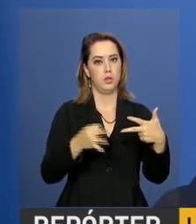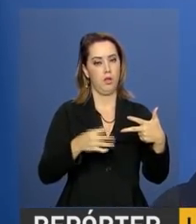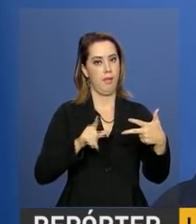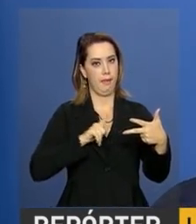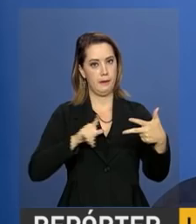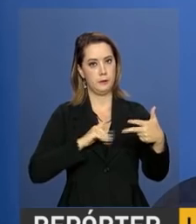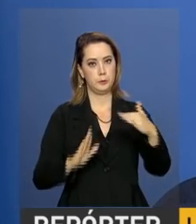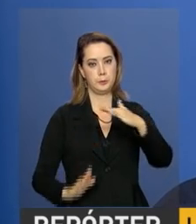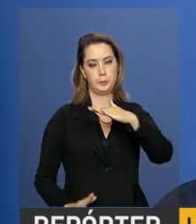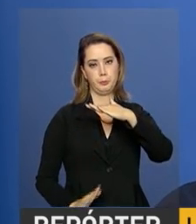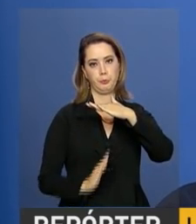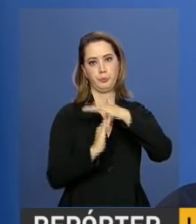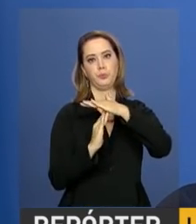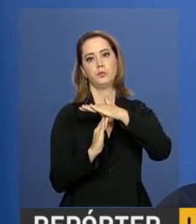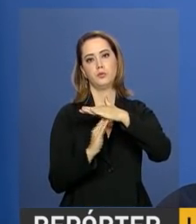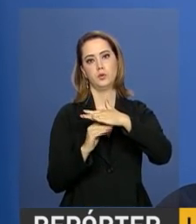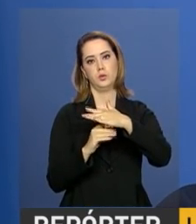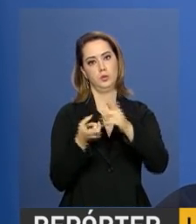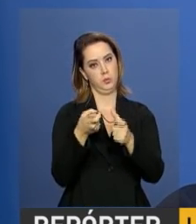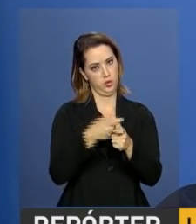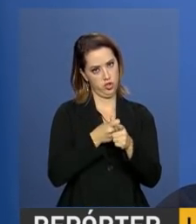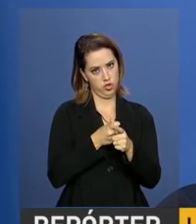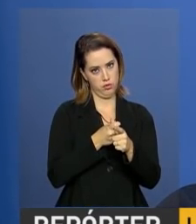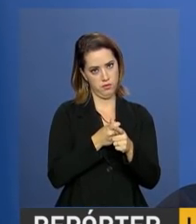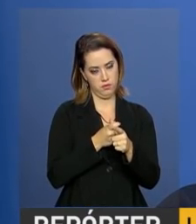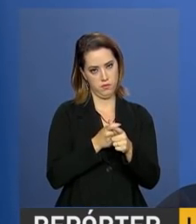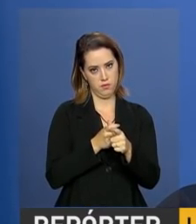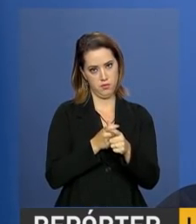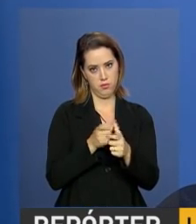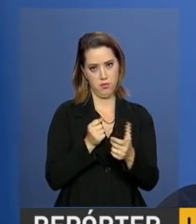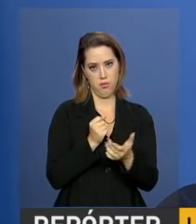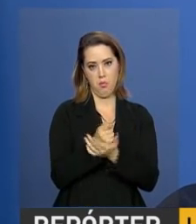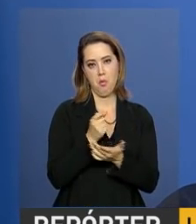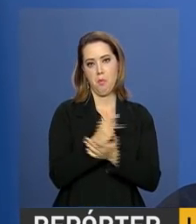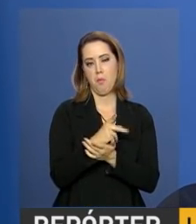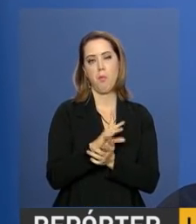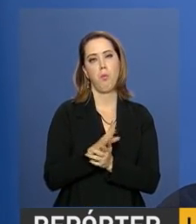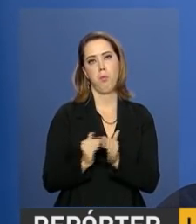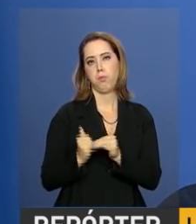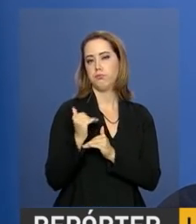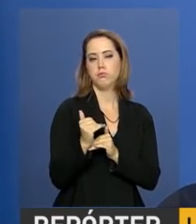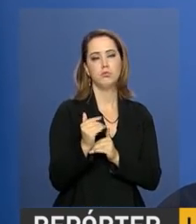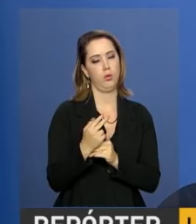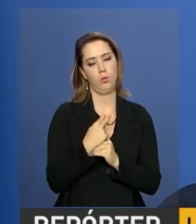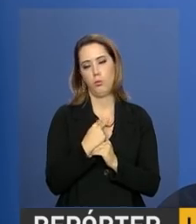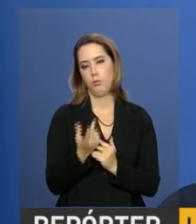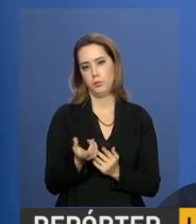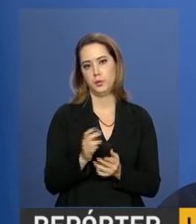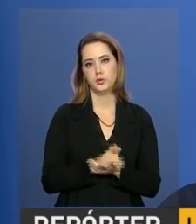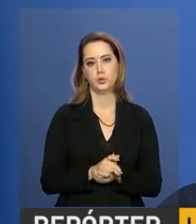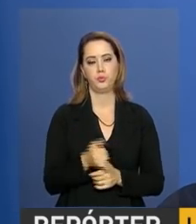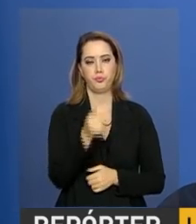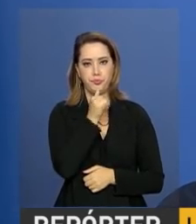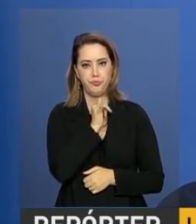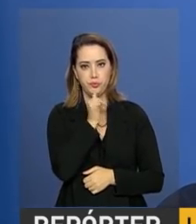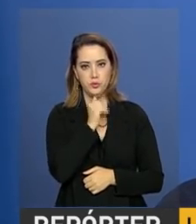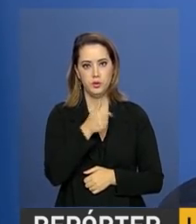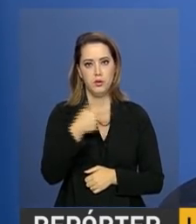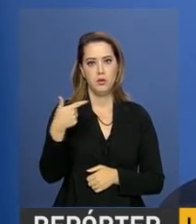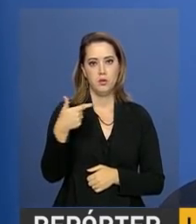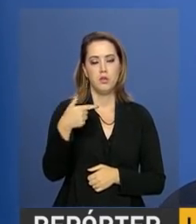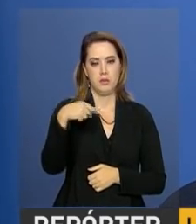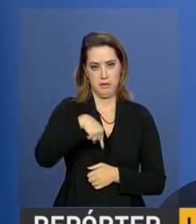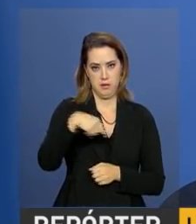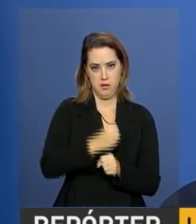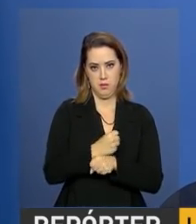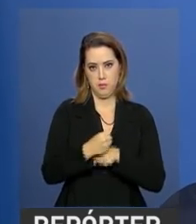mesmo critério, tem eh uma base que é o ano de 2016, as despesas ocorridas no